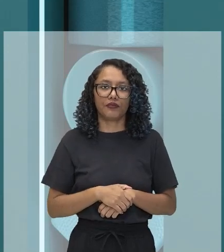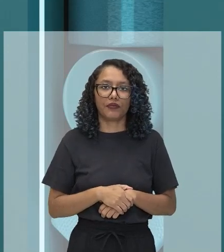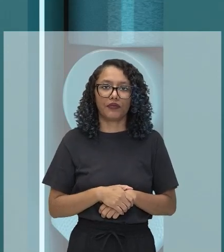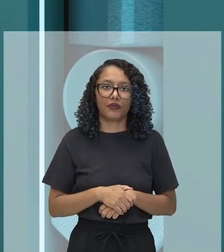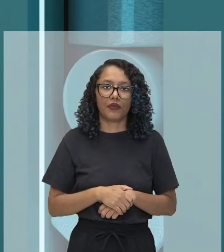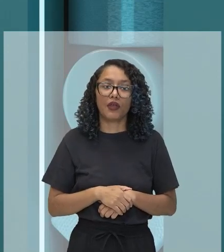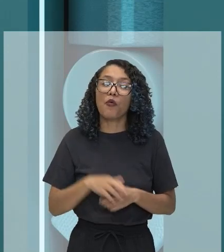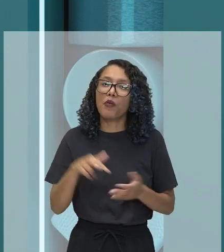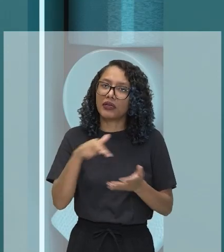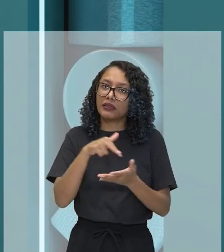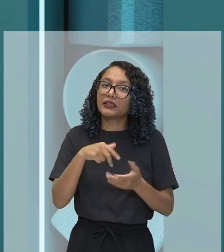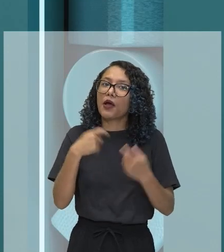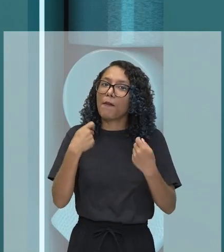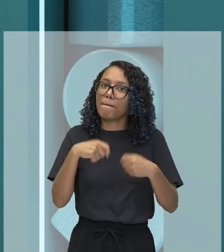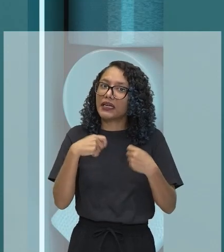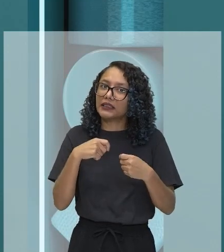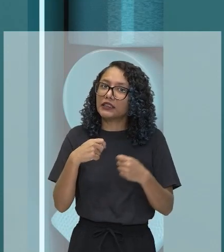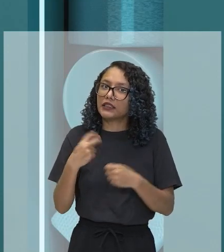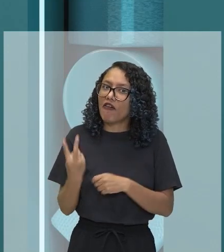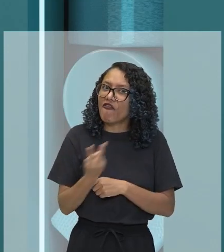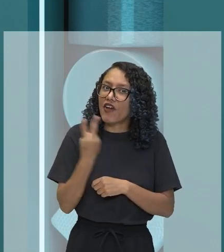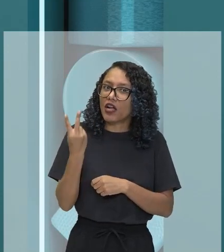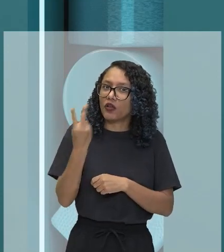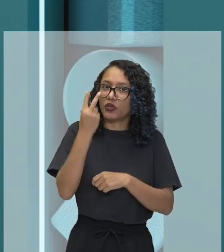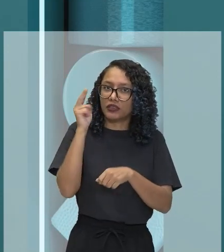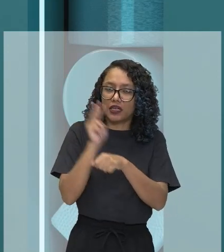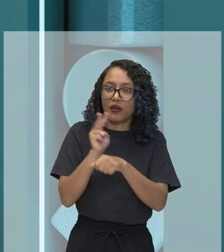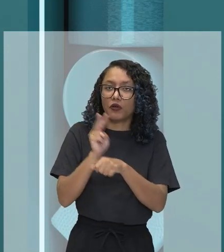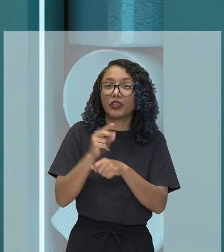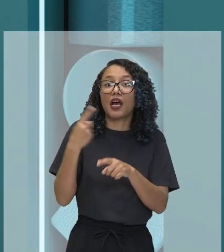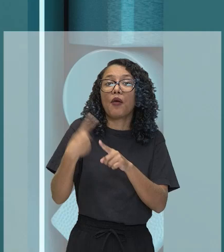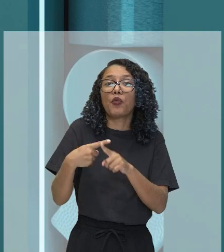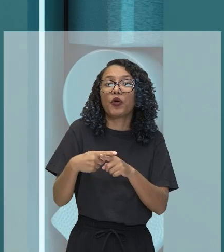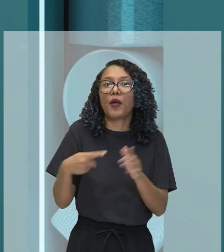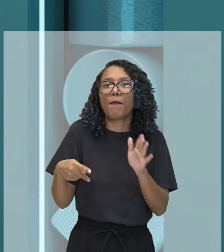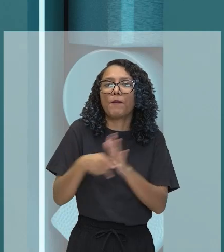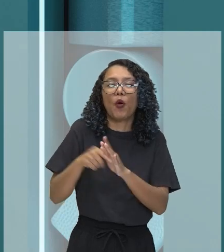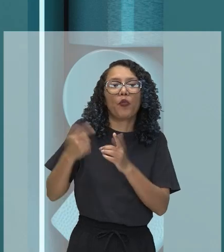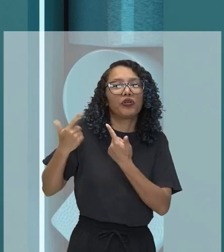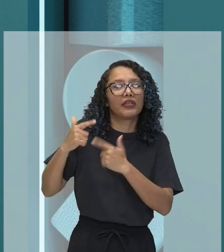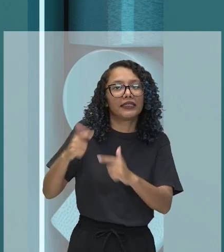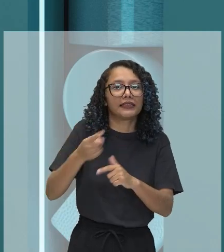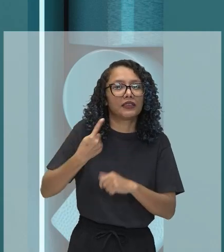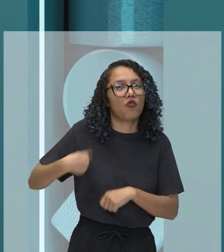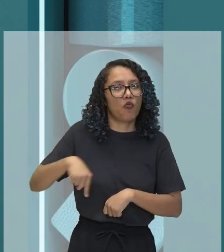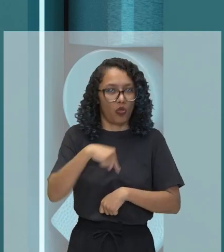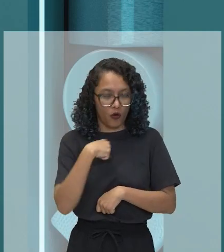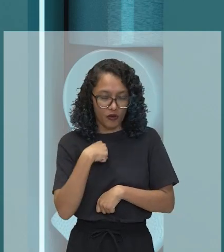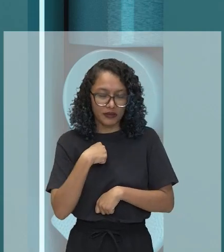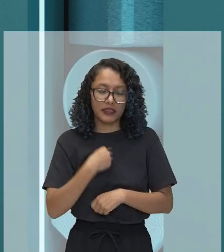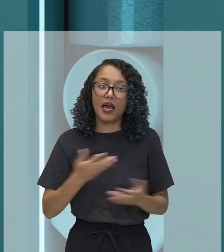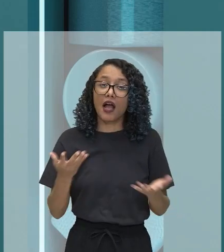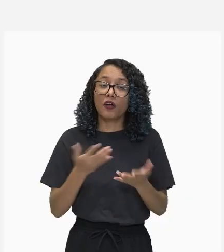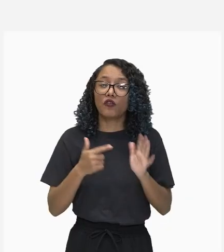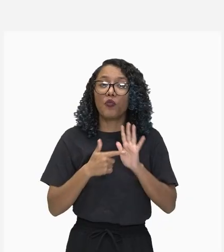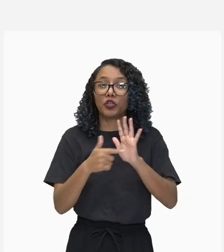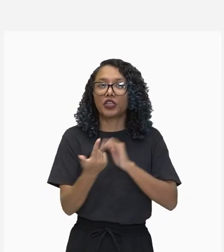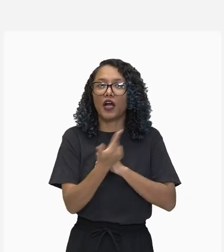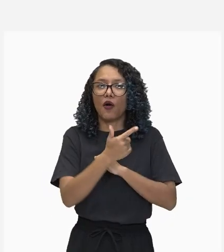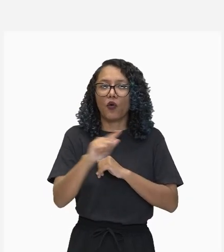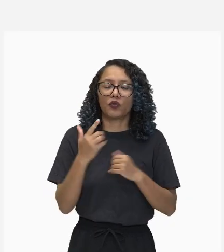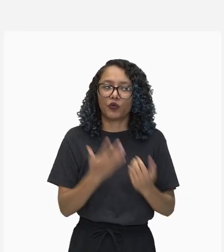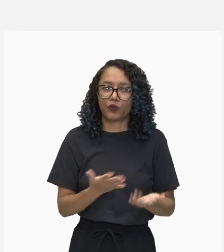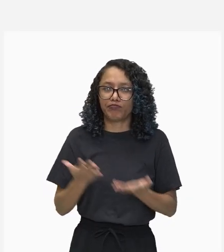ser preservada, porque faz parte das nossas tradições. E agora vamos ver um outro ritmo, que é o boi-bumbá,